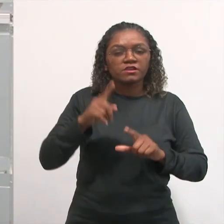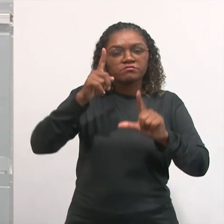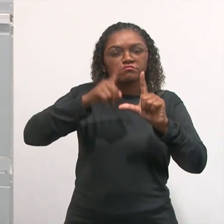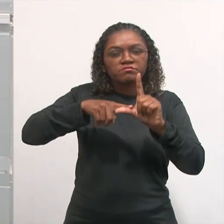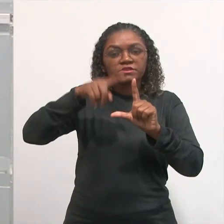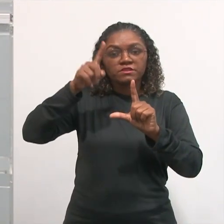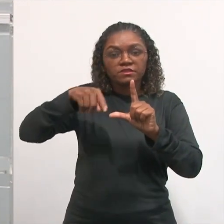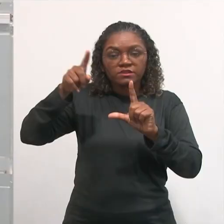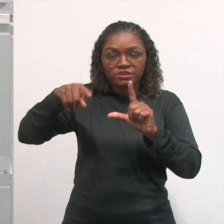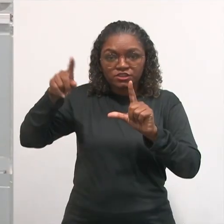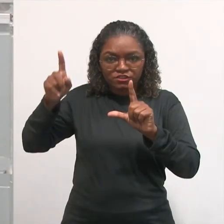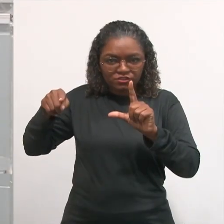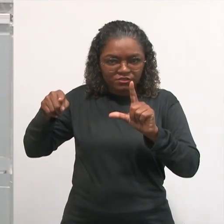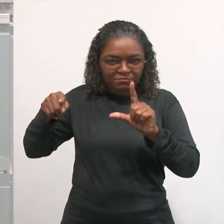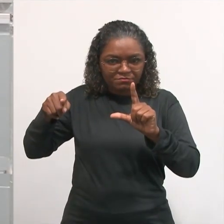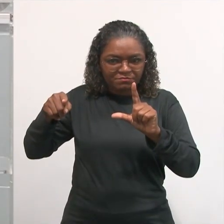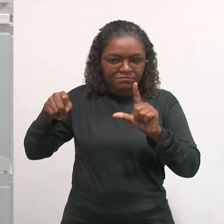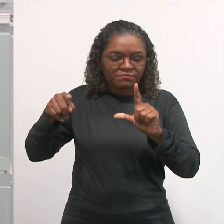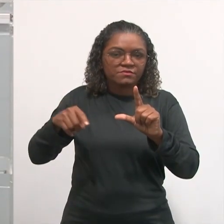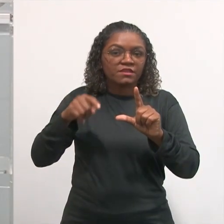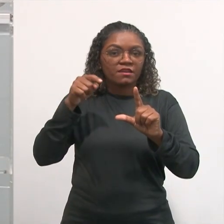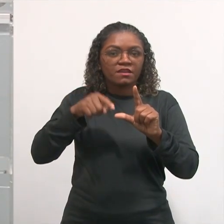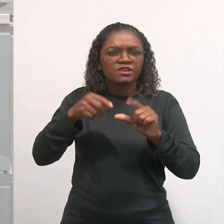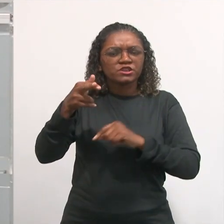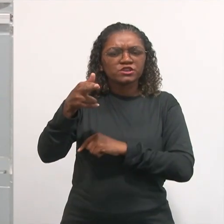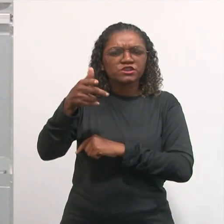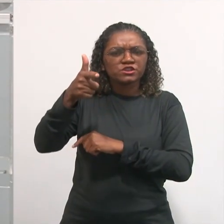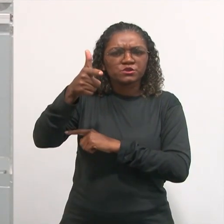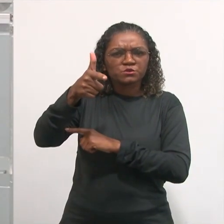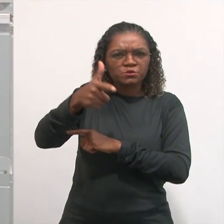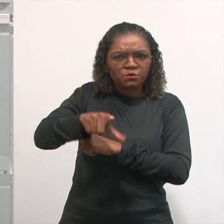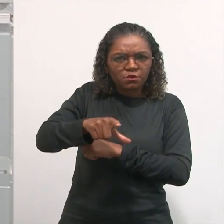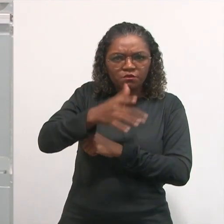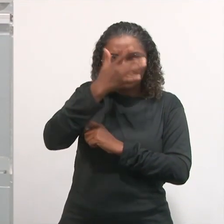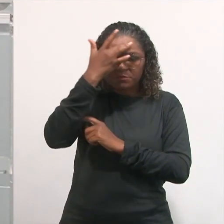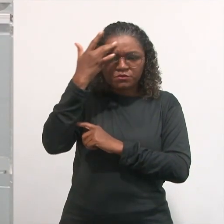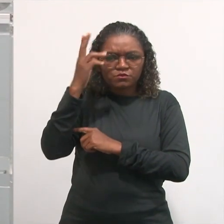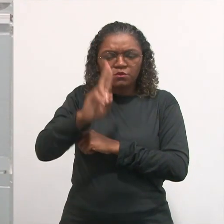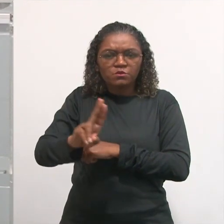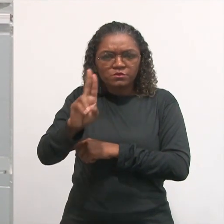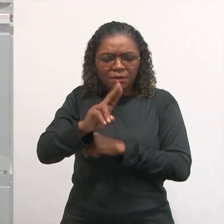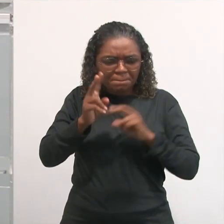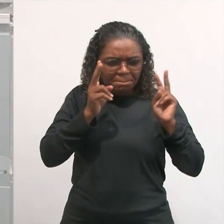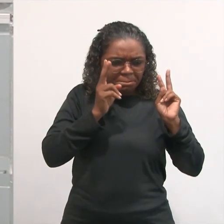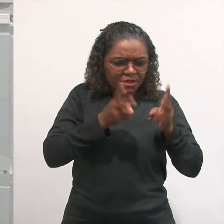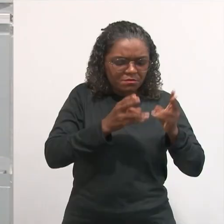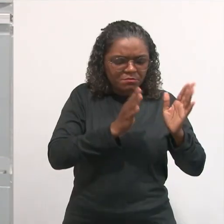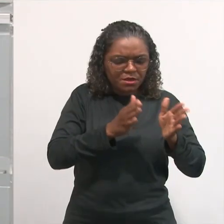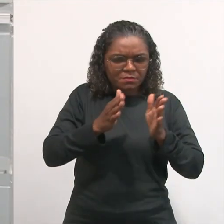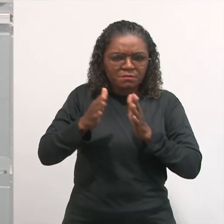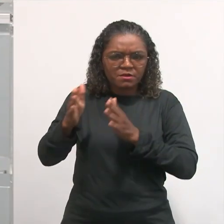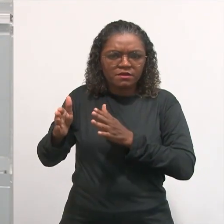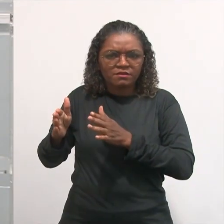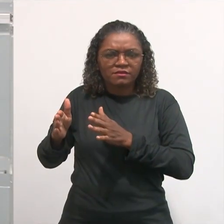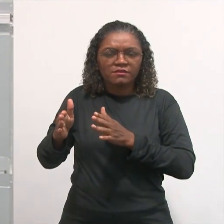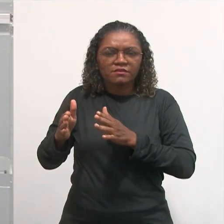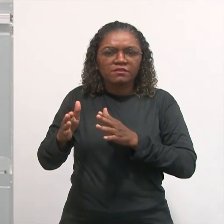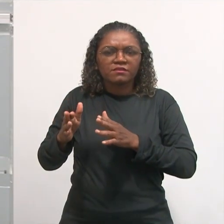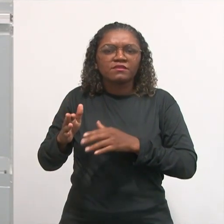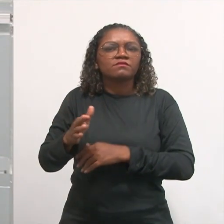estatística e se repetir se uma outra pessoa repetir aquele processo, não vai gerar as